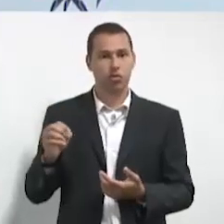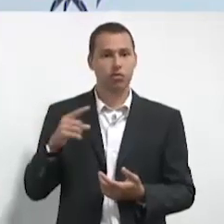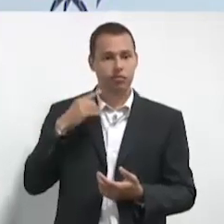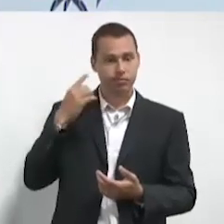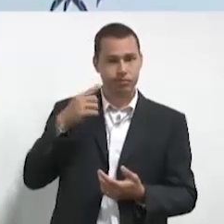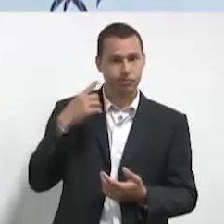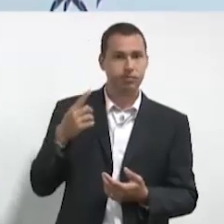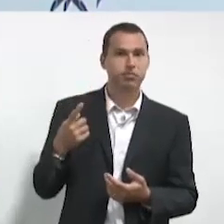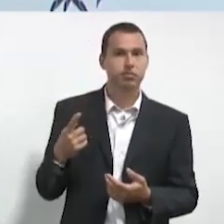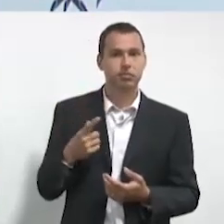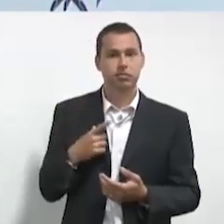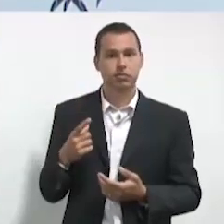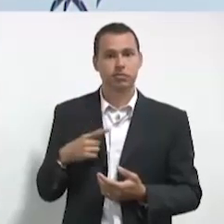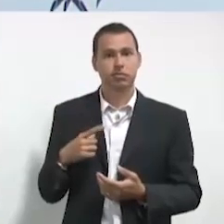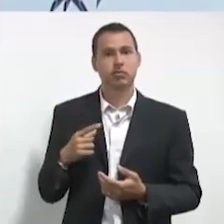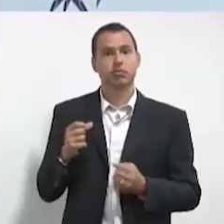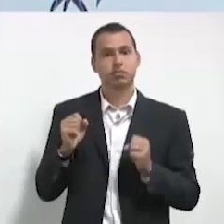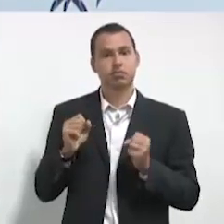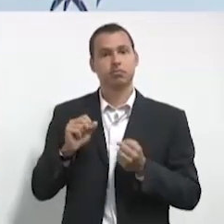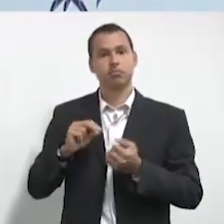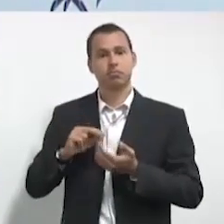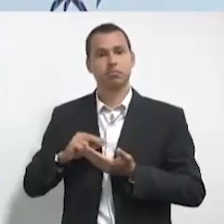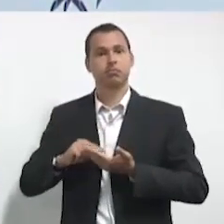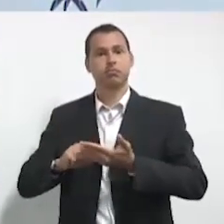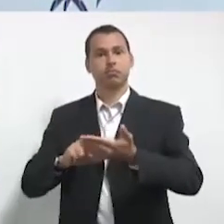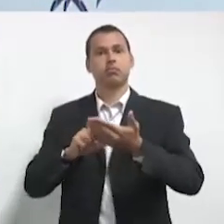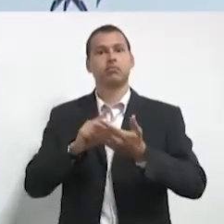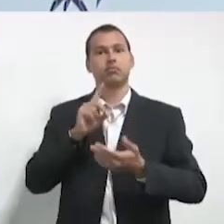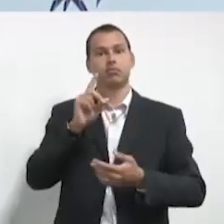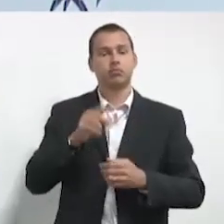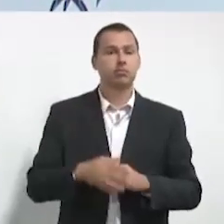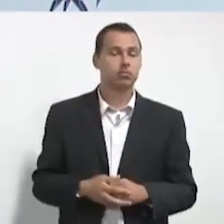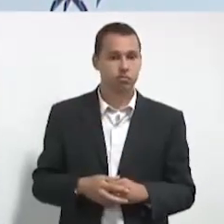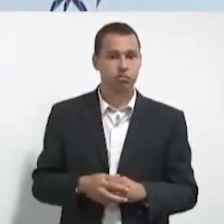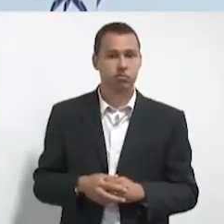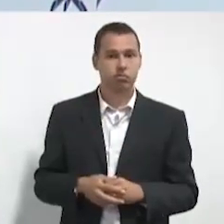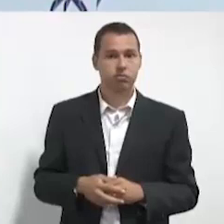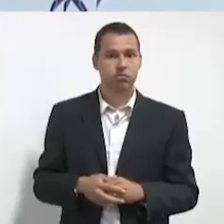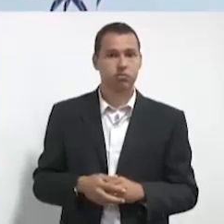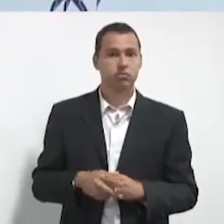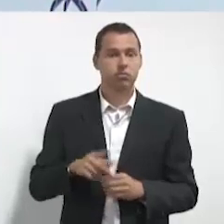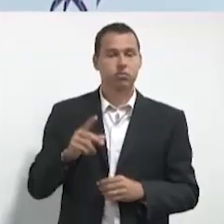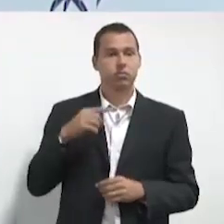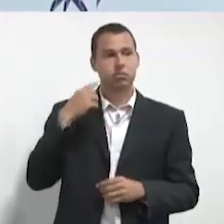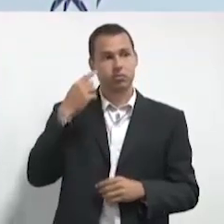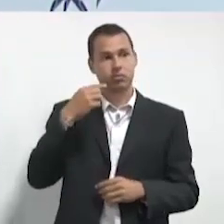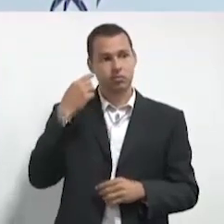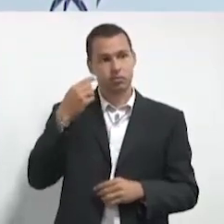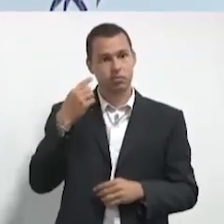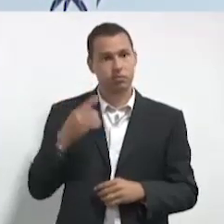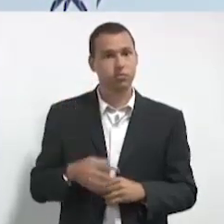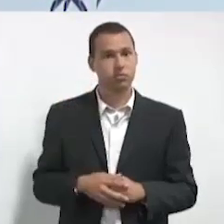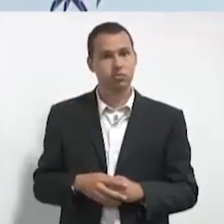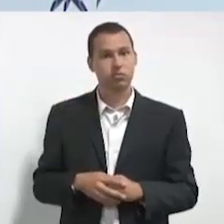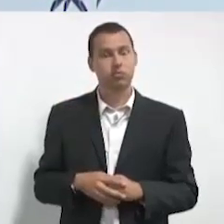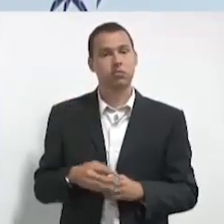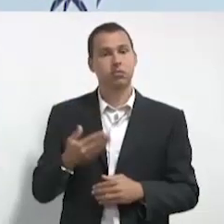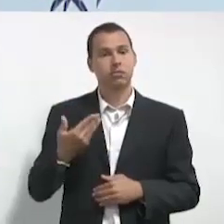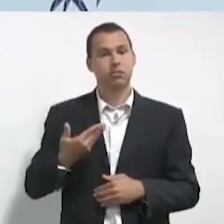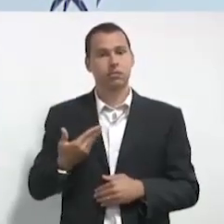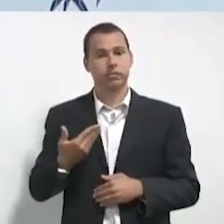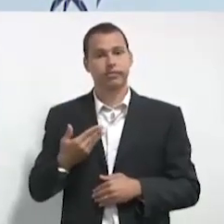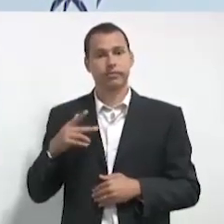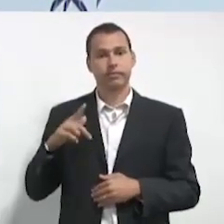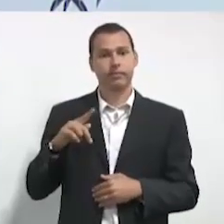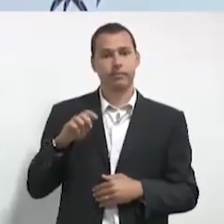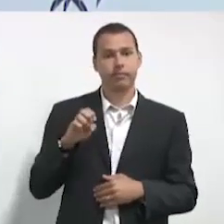essa oportunidade para a gente poder encaminhar as reivindicações desta casa. Leva ao nosso deputado, nosso amigo Pereira